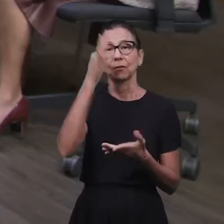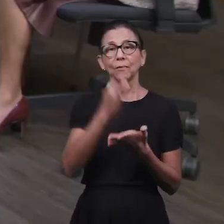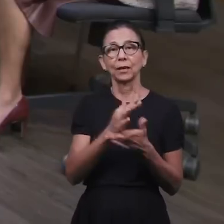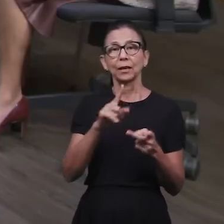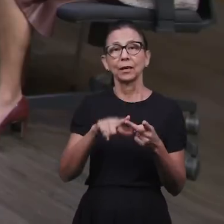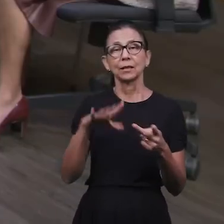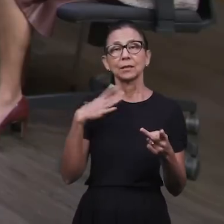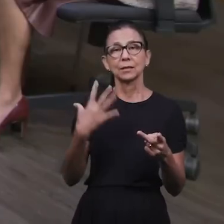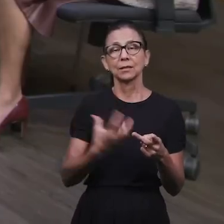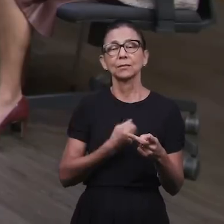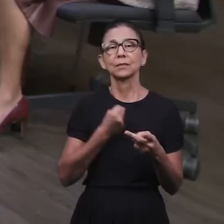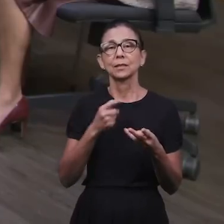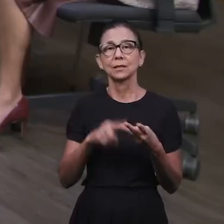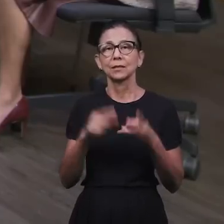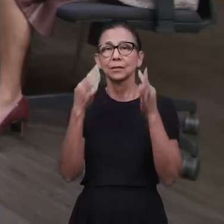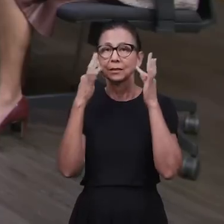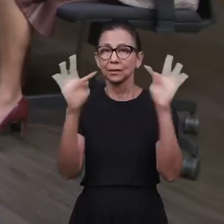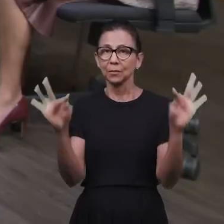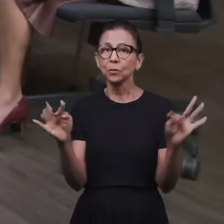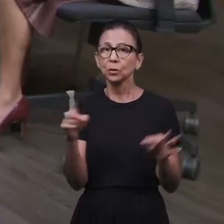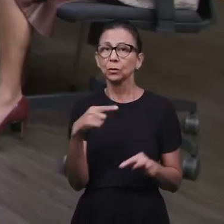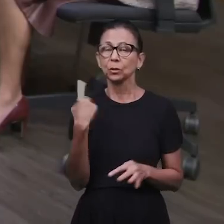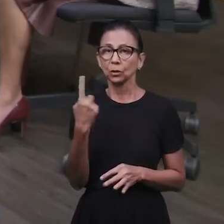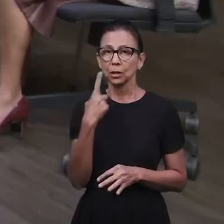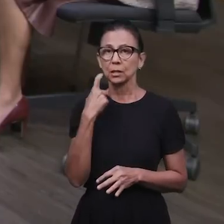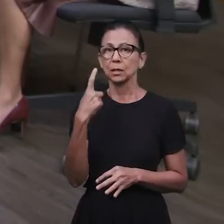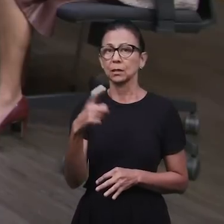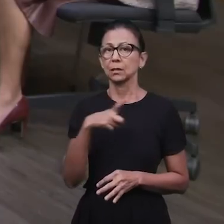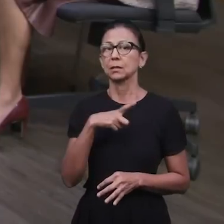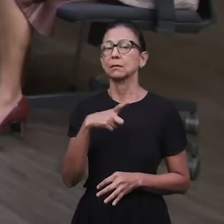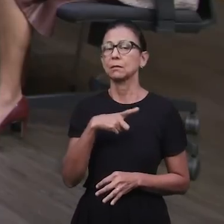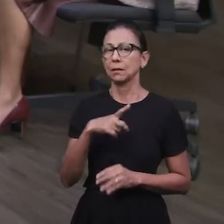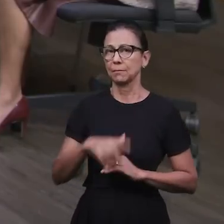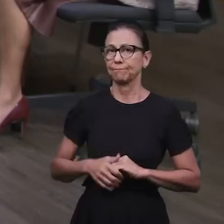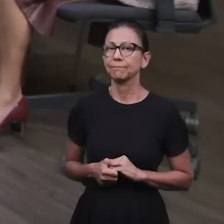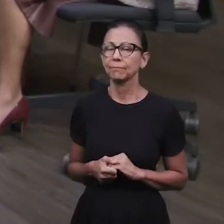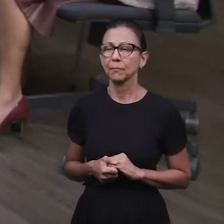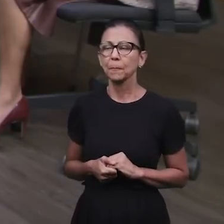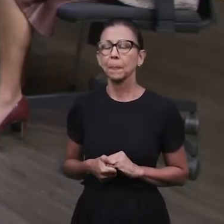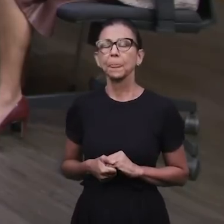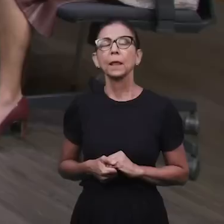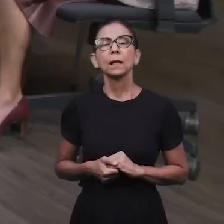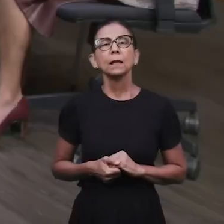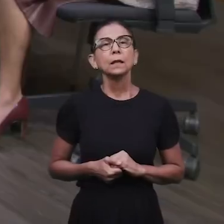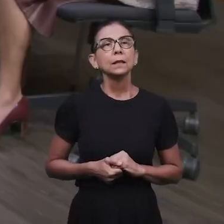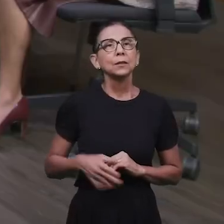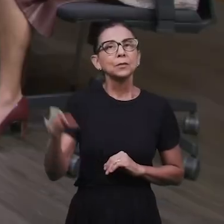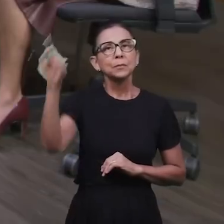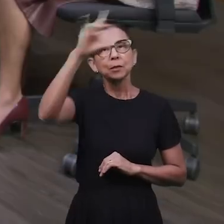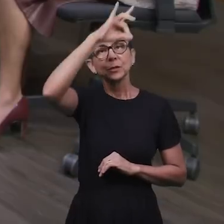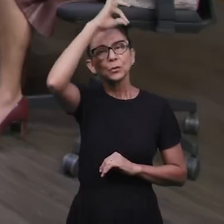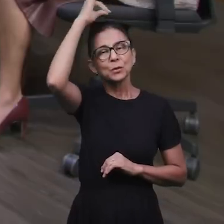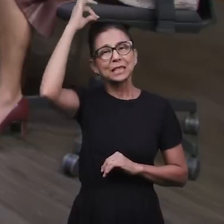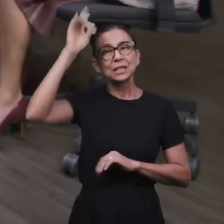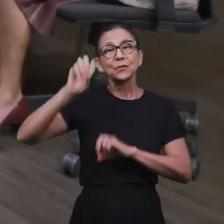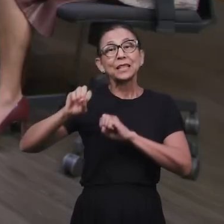irmãos ali e que cabe para nós? Ele vai pegar um exemplo que estava acontecendo. Eu perguntei aqui se pode comer